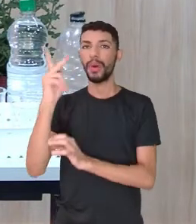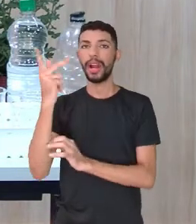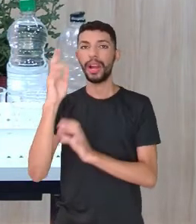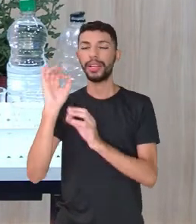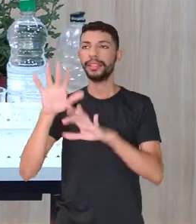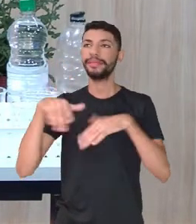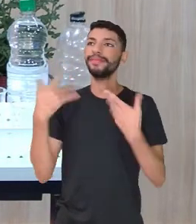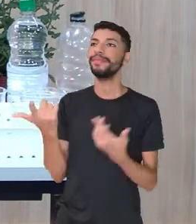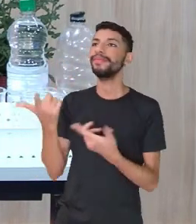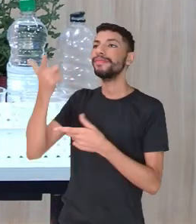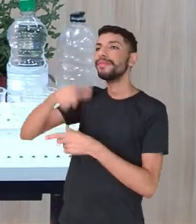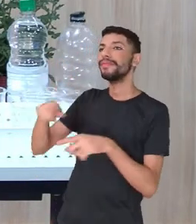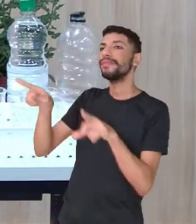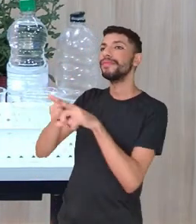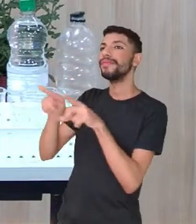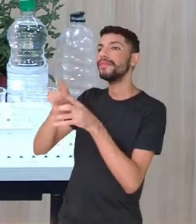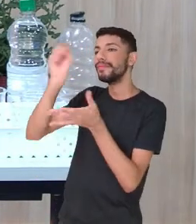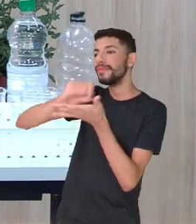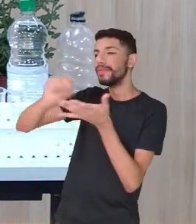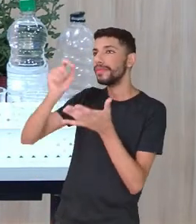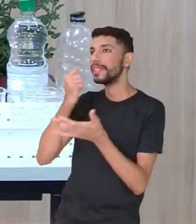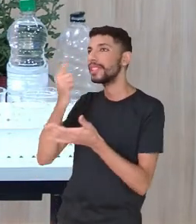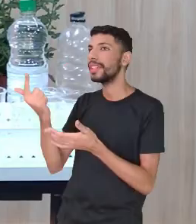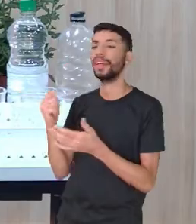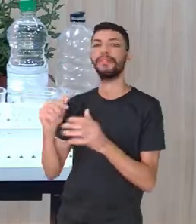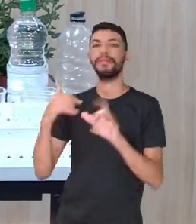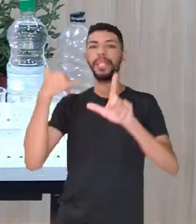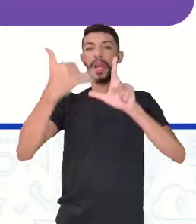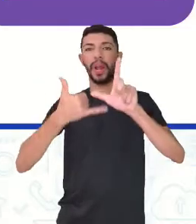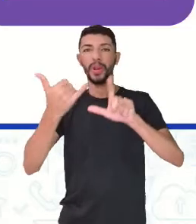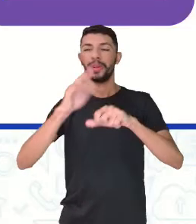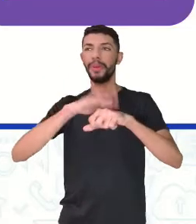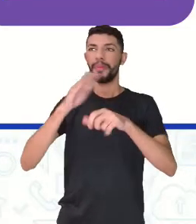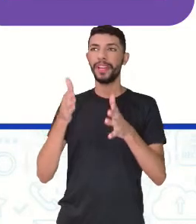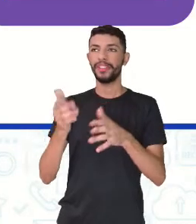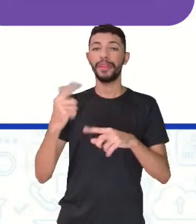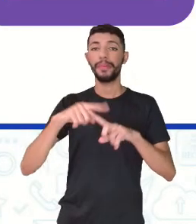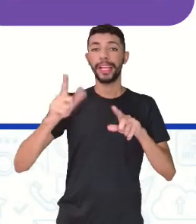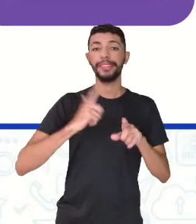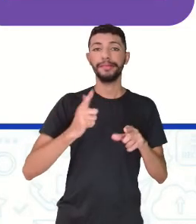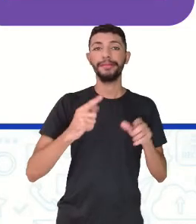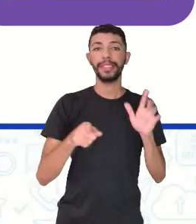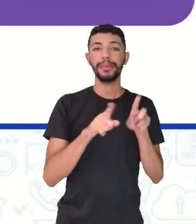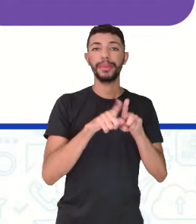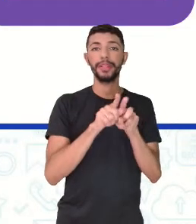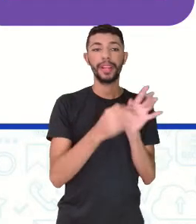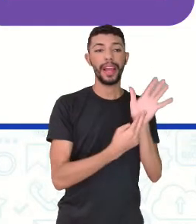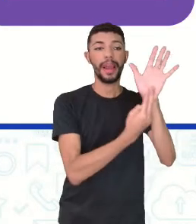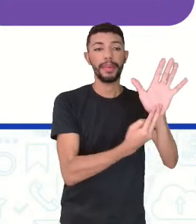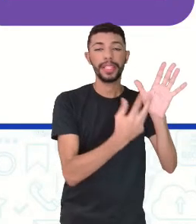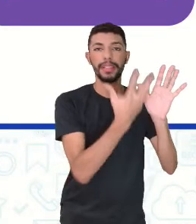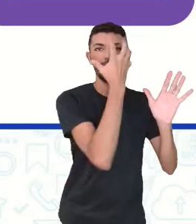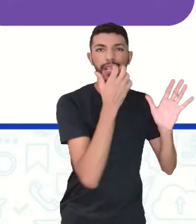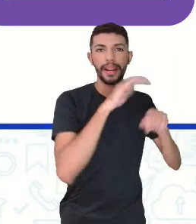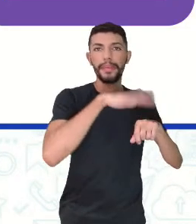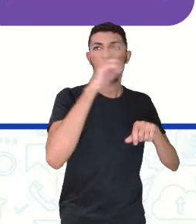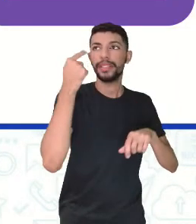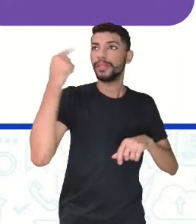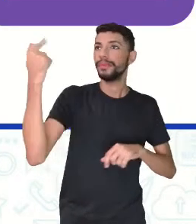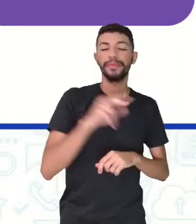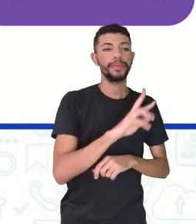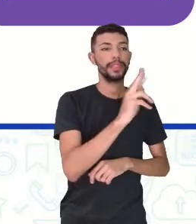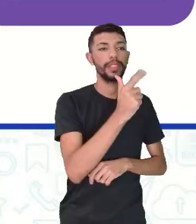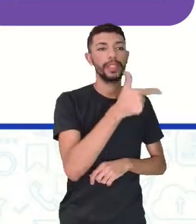escrito aí de uma forma mais... Aqui está mais divertida, né? Aqui uma representação aí mais séria. Então, essa é a